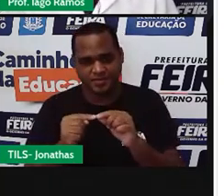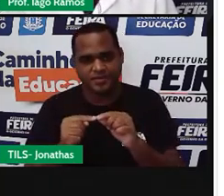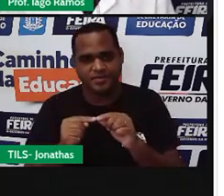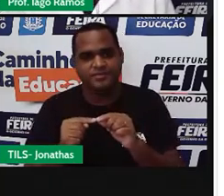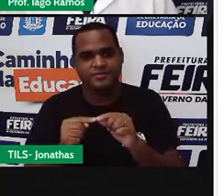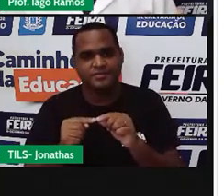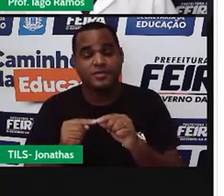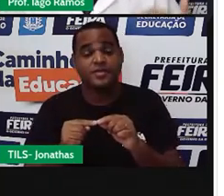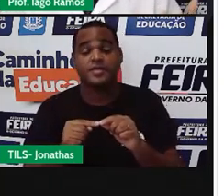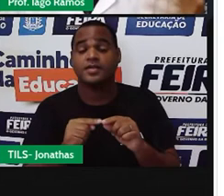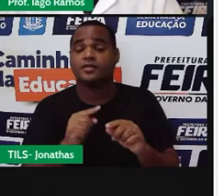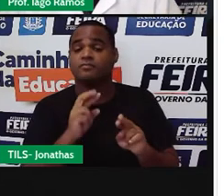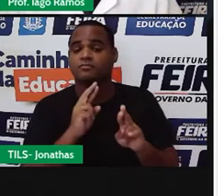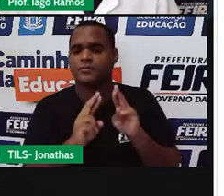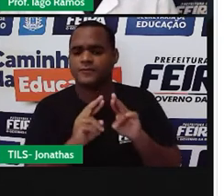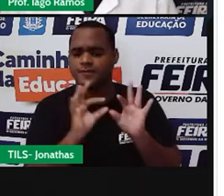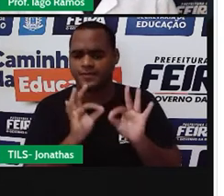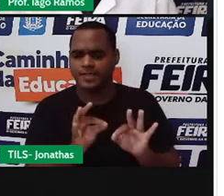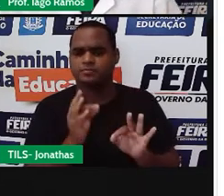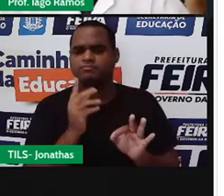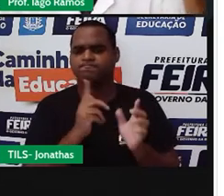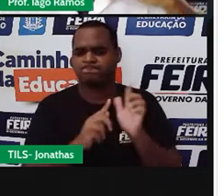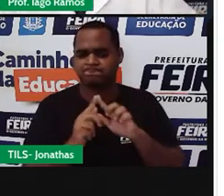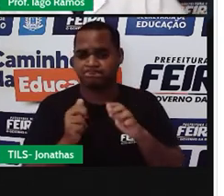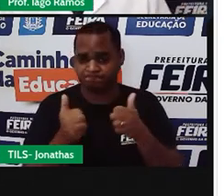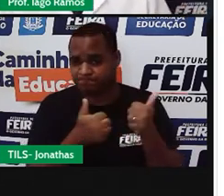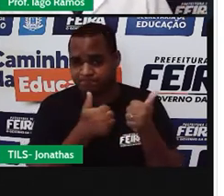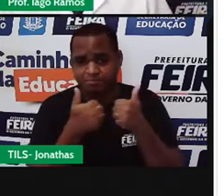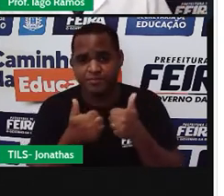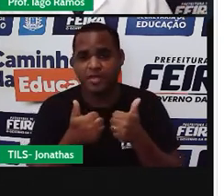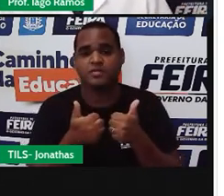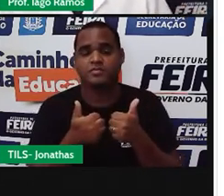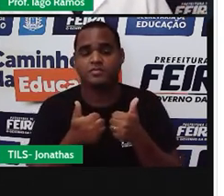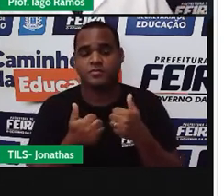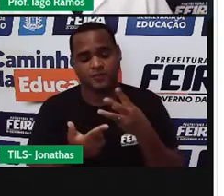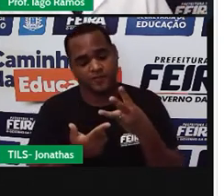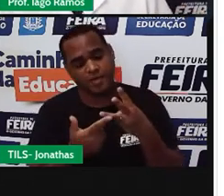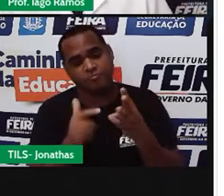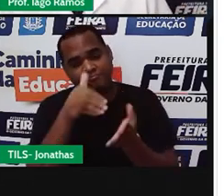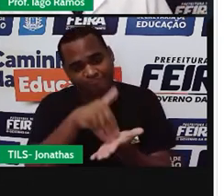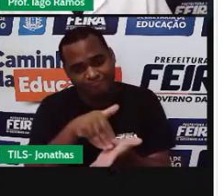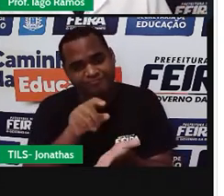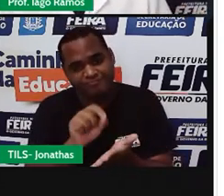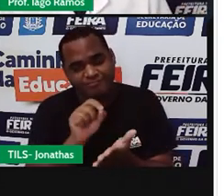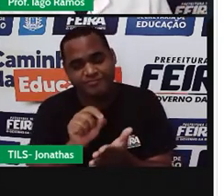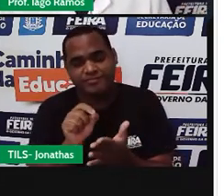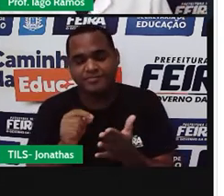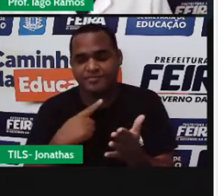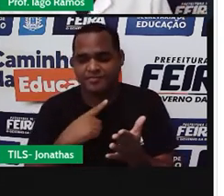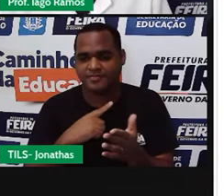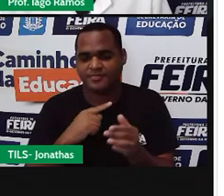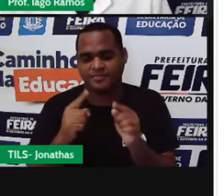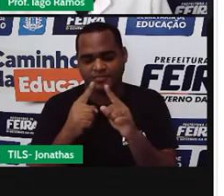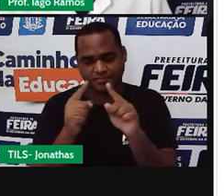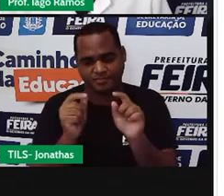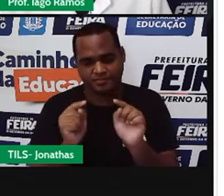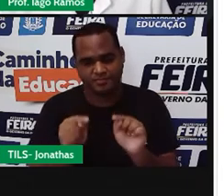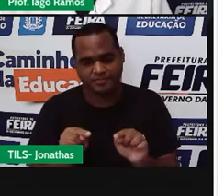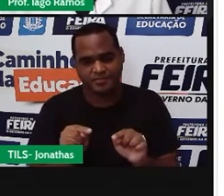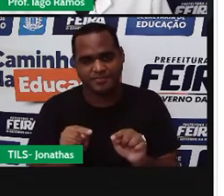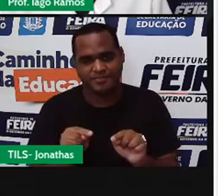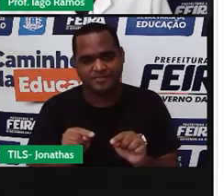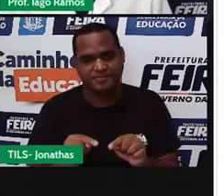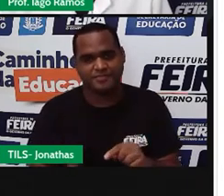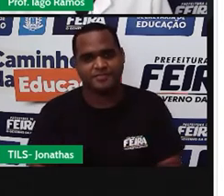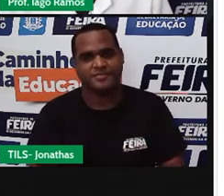o resolvendo que sobrou dentro dos colchetes por último você vai resolver o que sobrou dentro